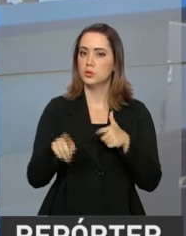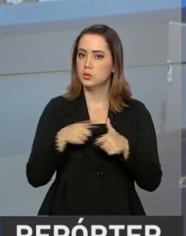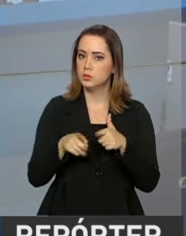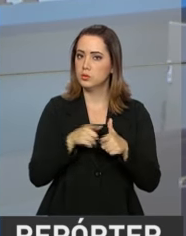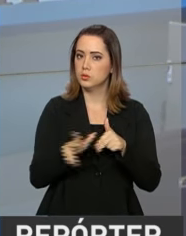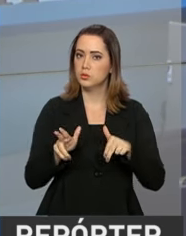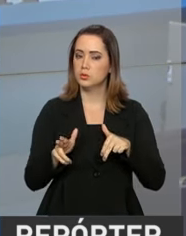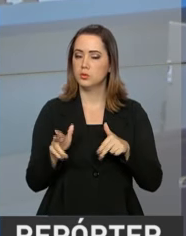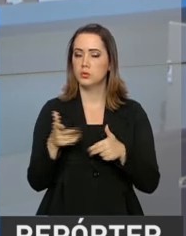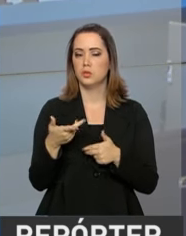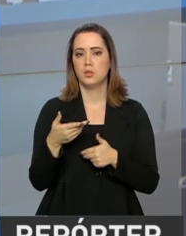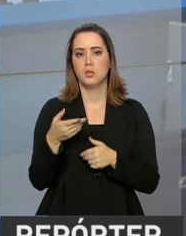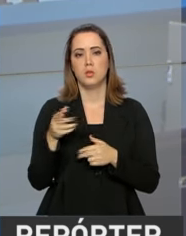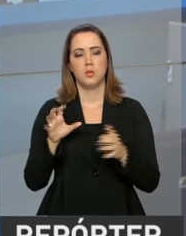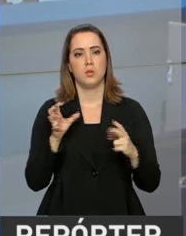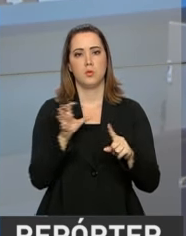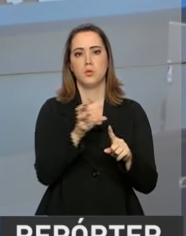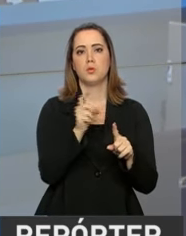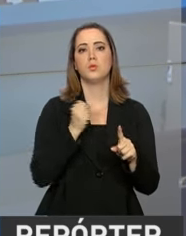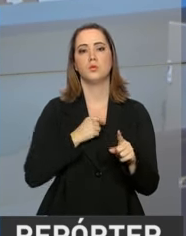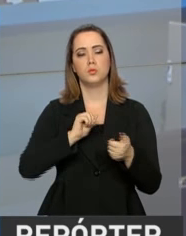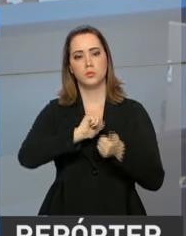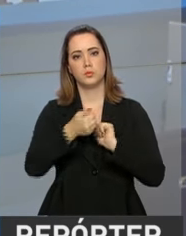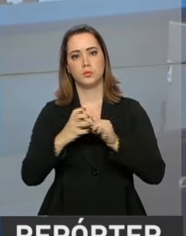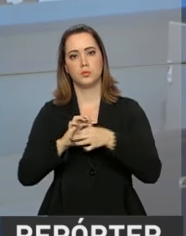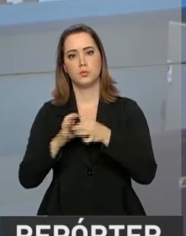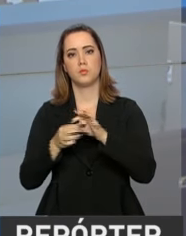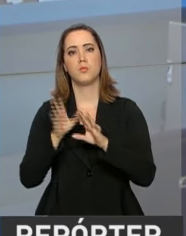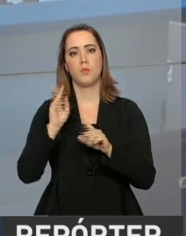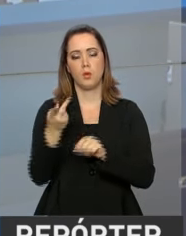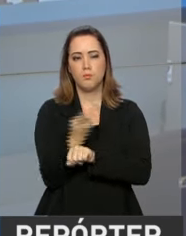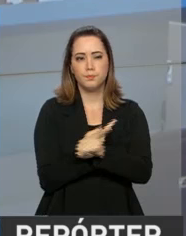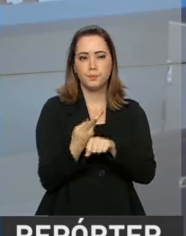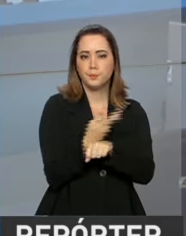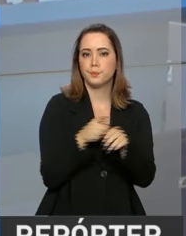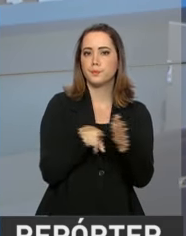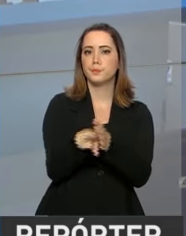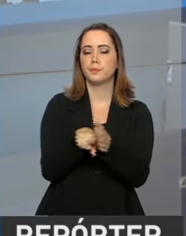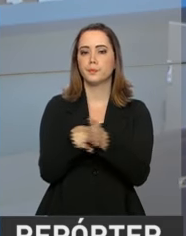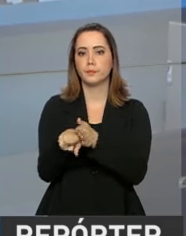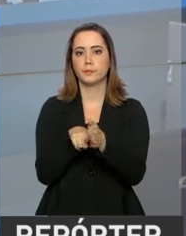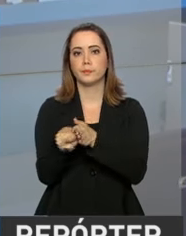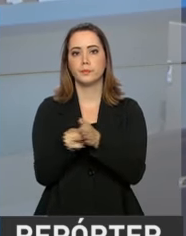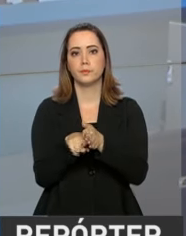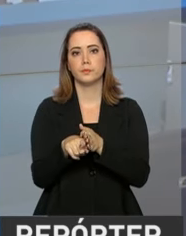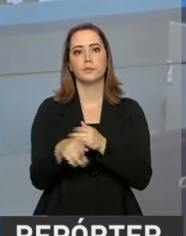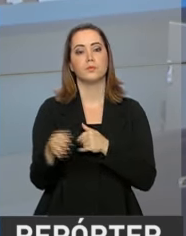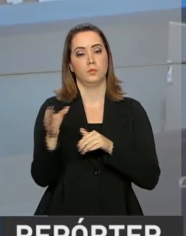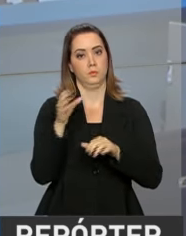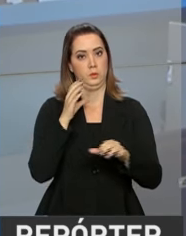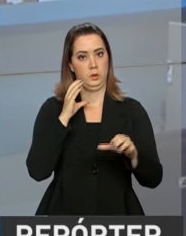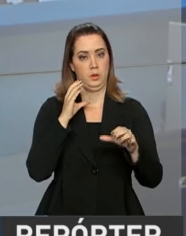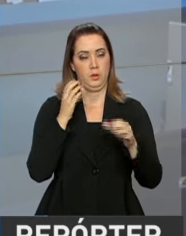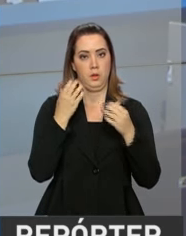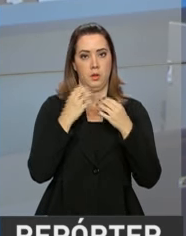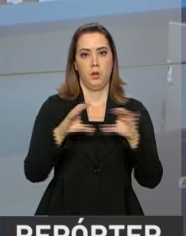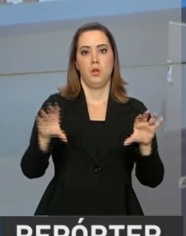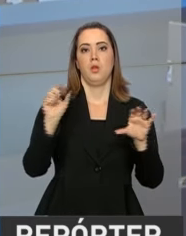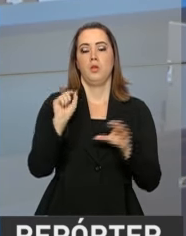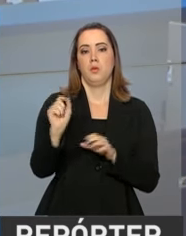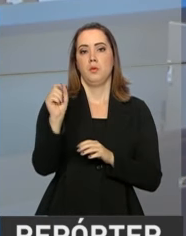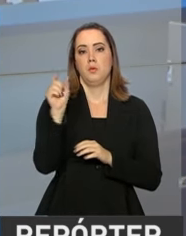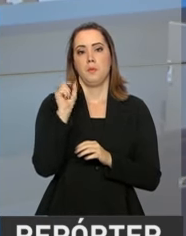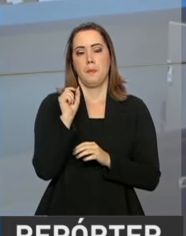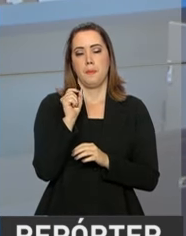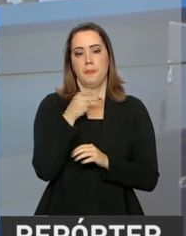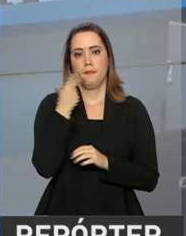aos Jogos Rio 2016 estão sendo minuciosamente apuradas. Em comunicado oficial, a agência reforça que o